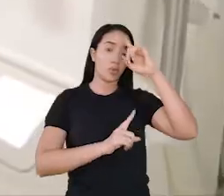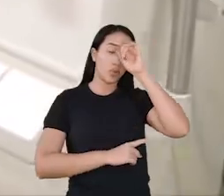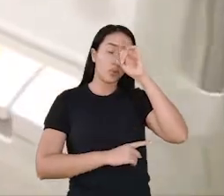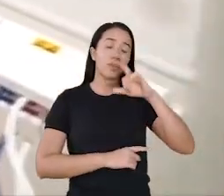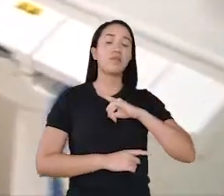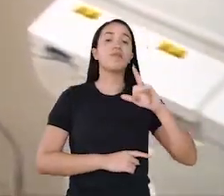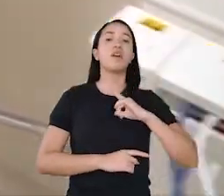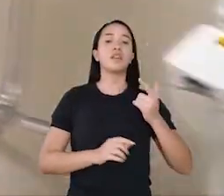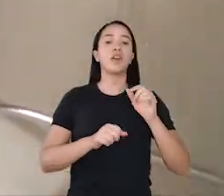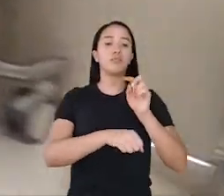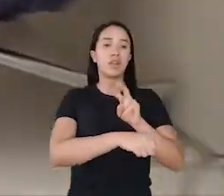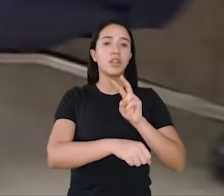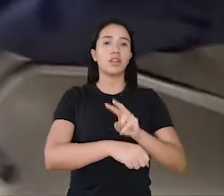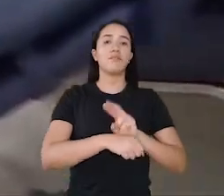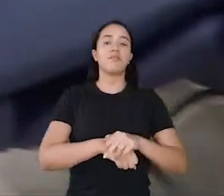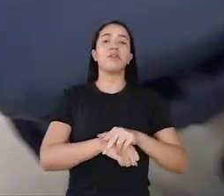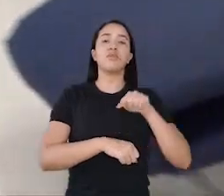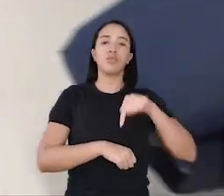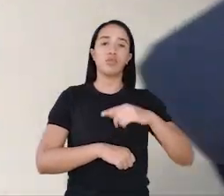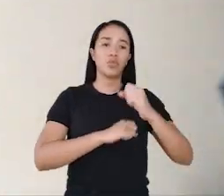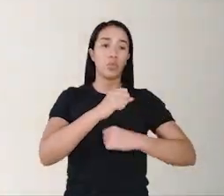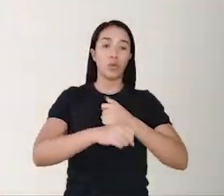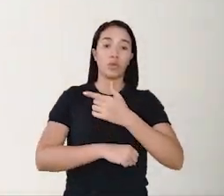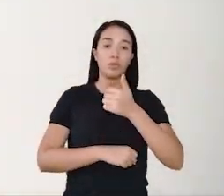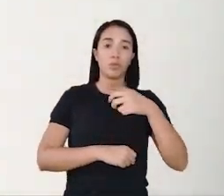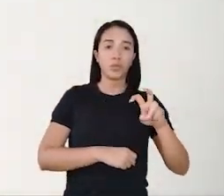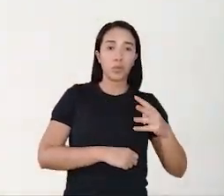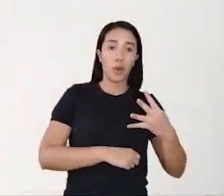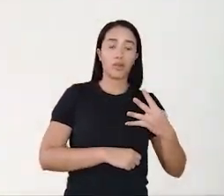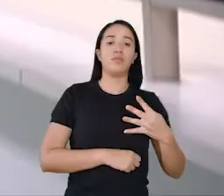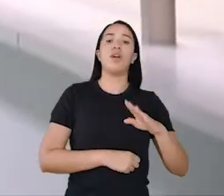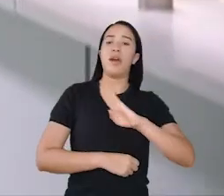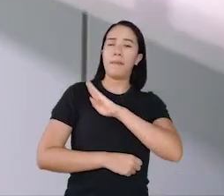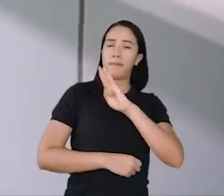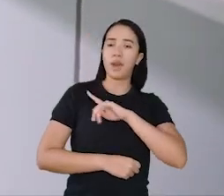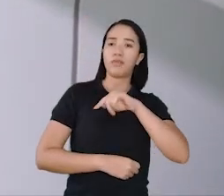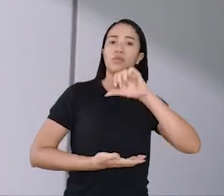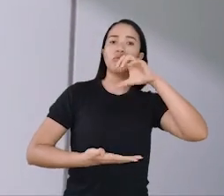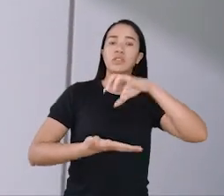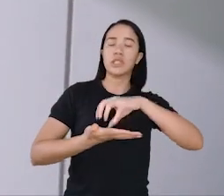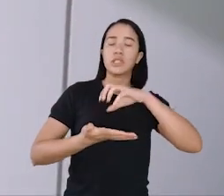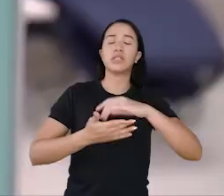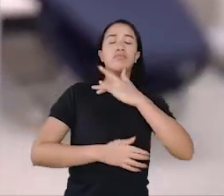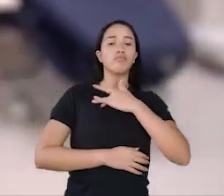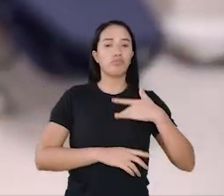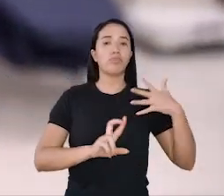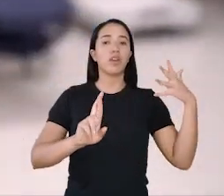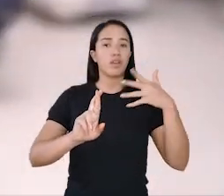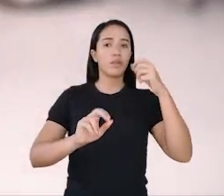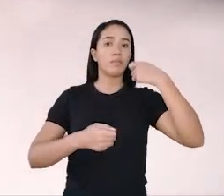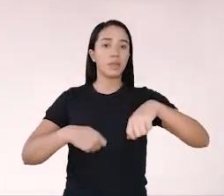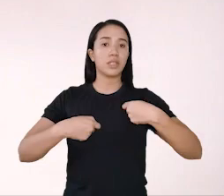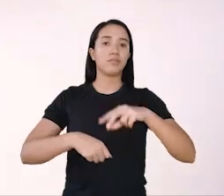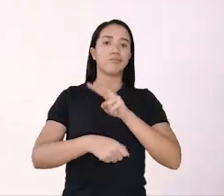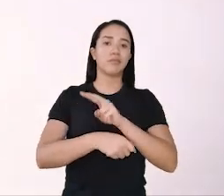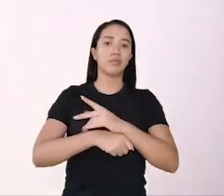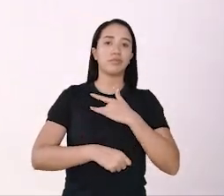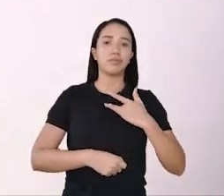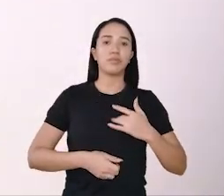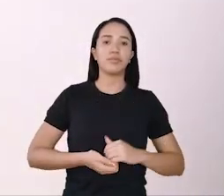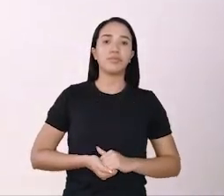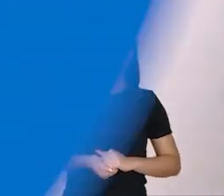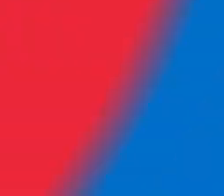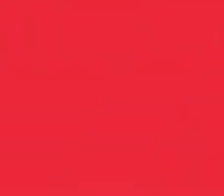de 2 mil sessões de hemodiálise em 2024. Localizada em Breves, a unidade de saúde é referência para quem precisa